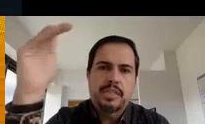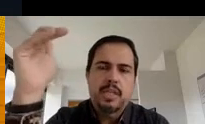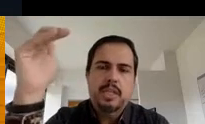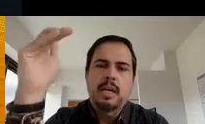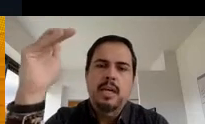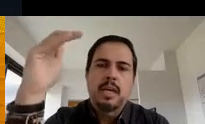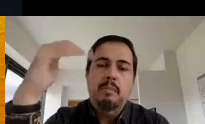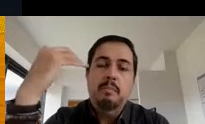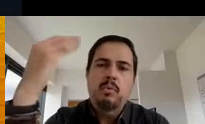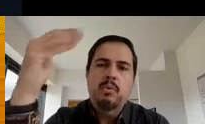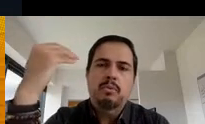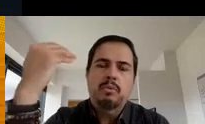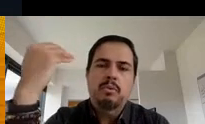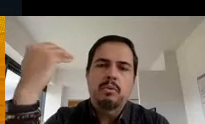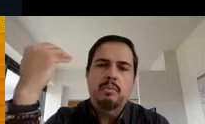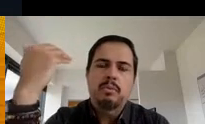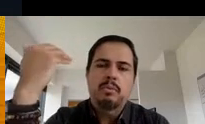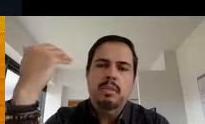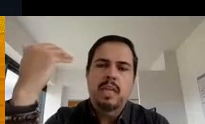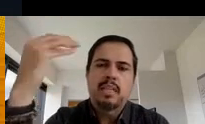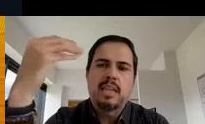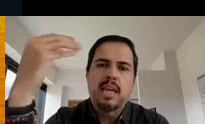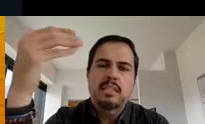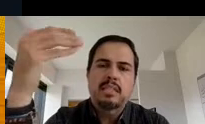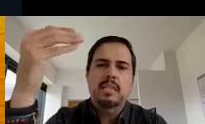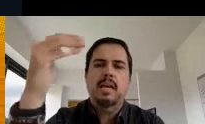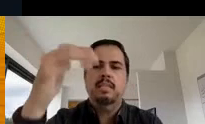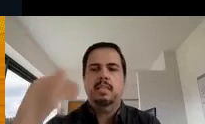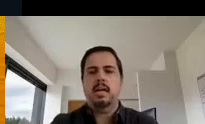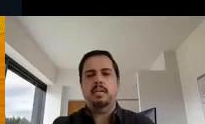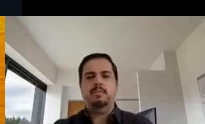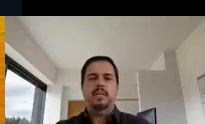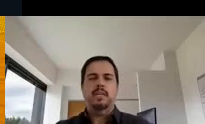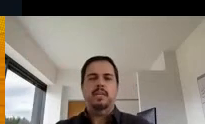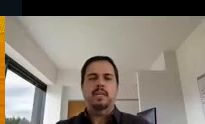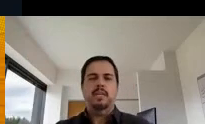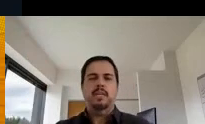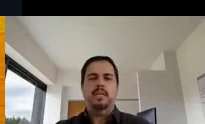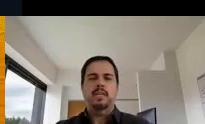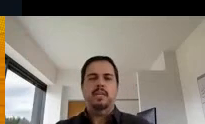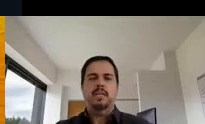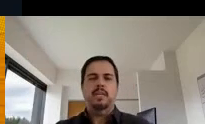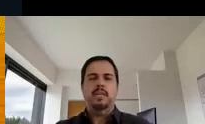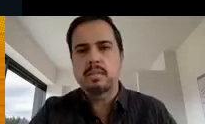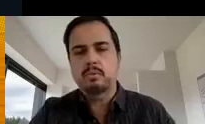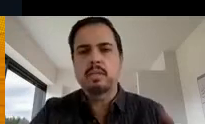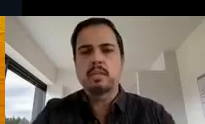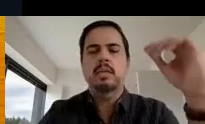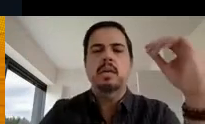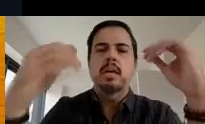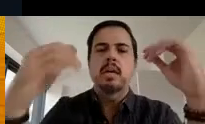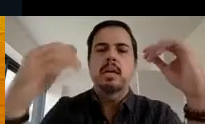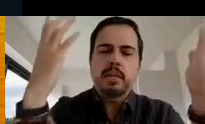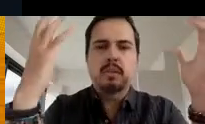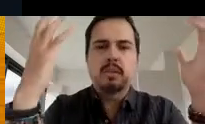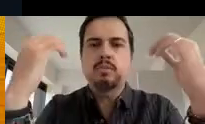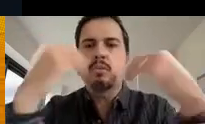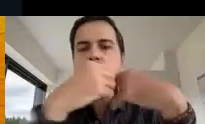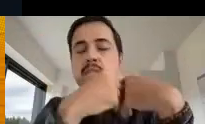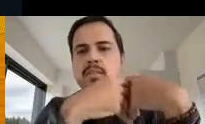uma outra acesso à notícia aí muito muito tendentes a entrar em fake news e essas bobagens todas